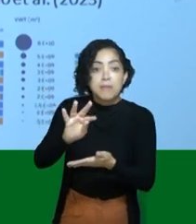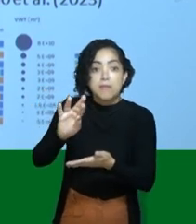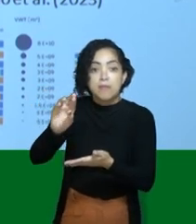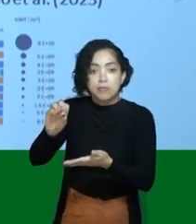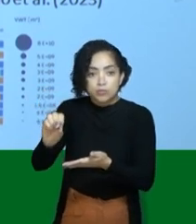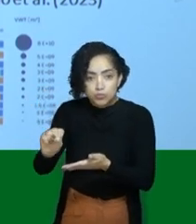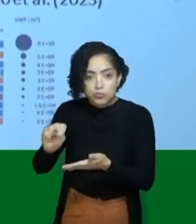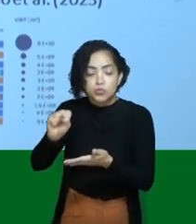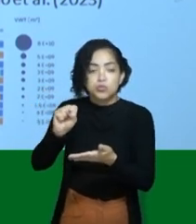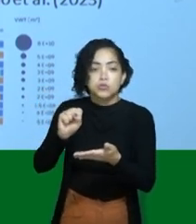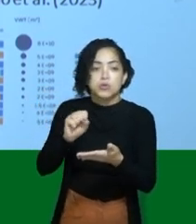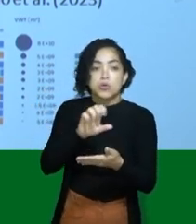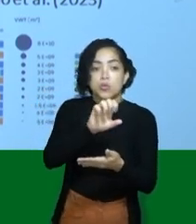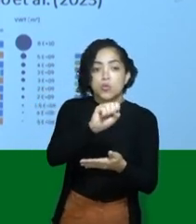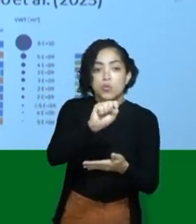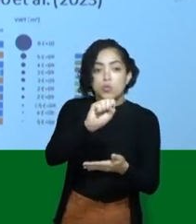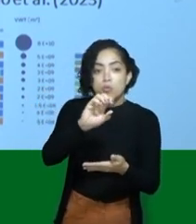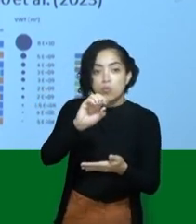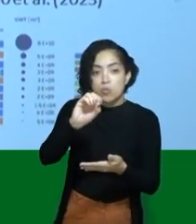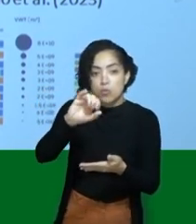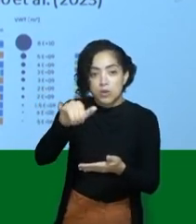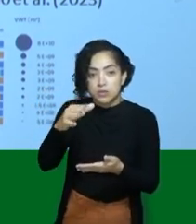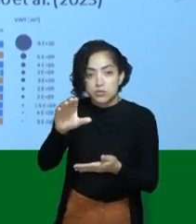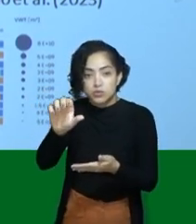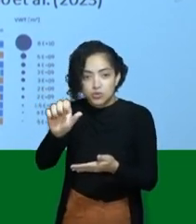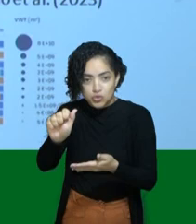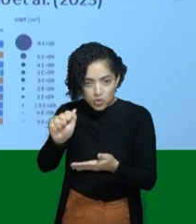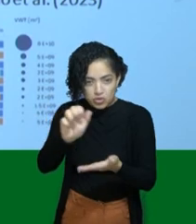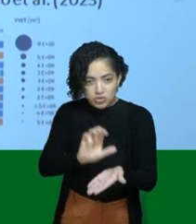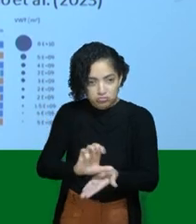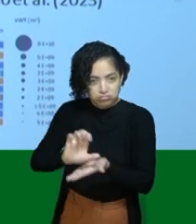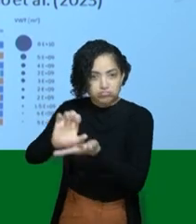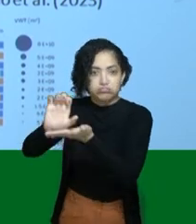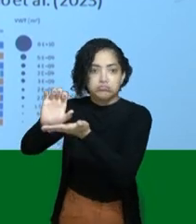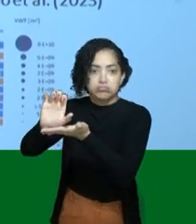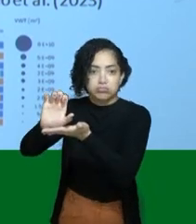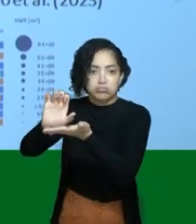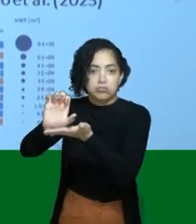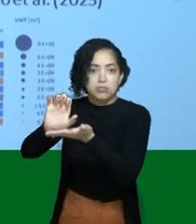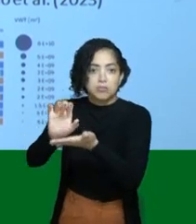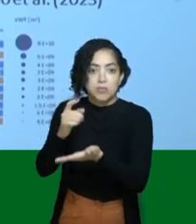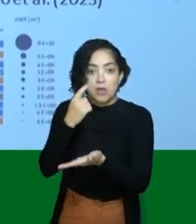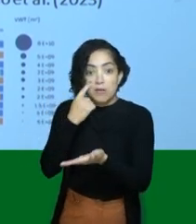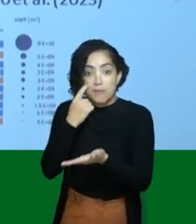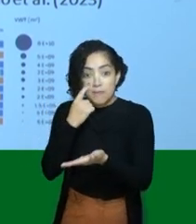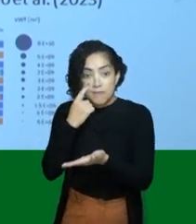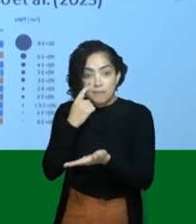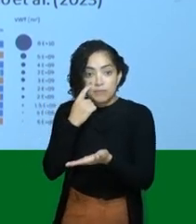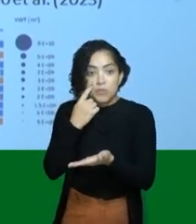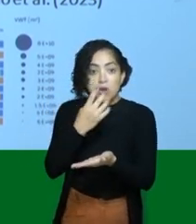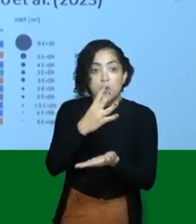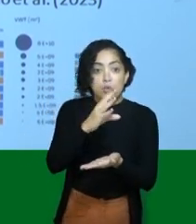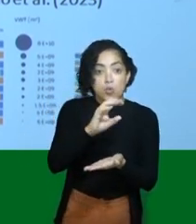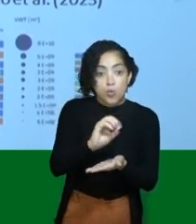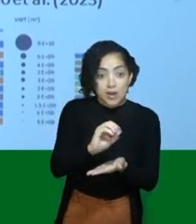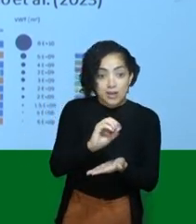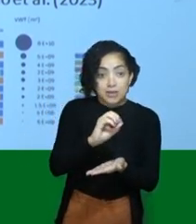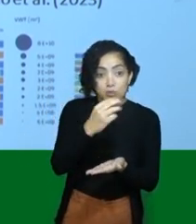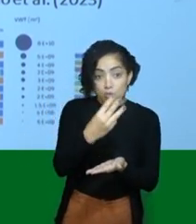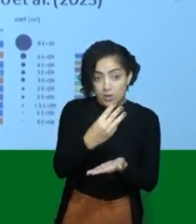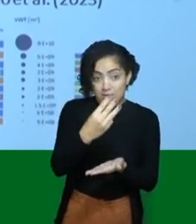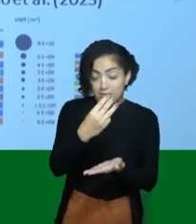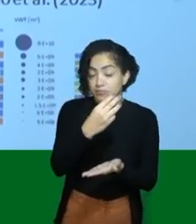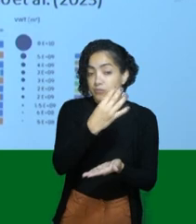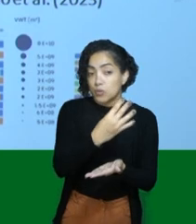soja. Está vendo? De 43 bilhões de metros cúbicos em 2004, hoje a estimativa é de